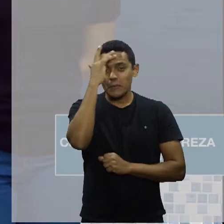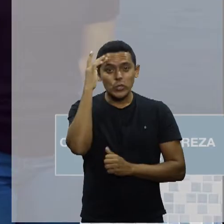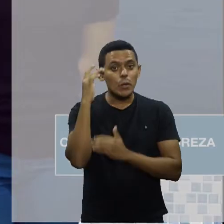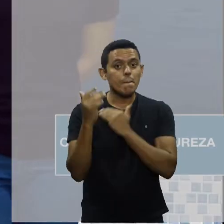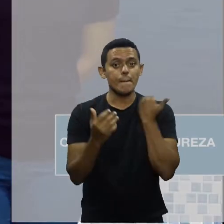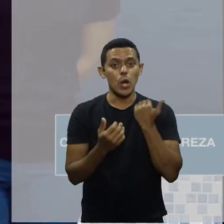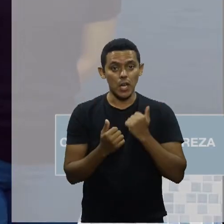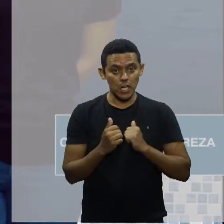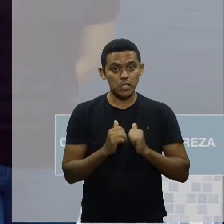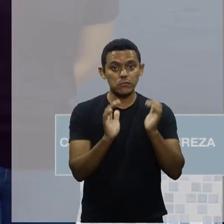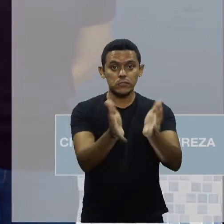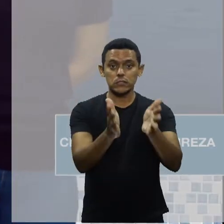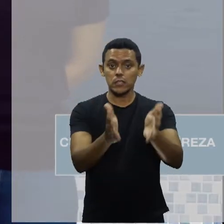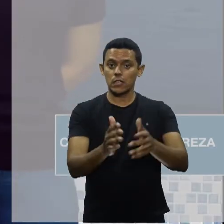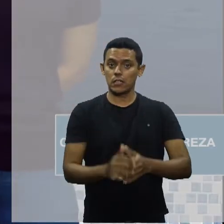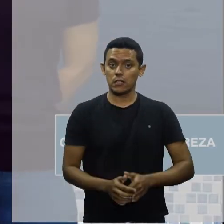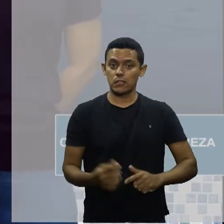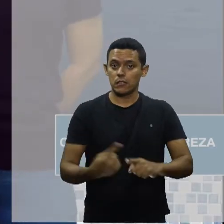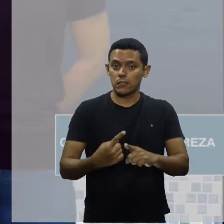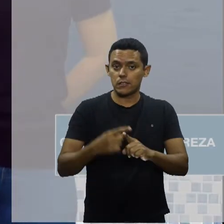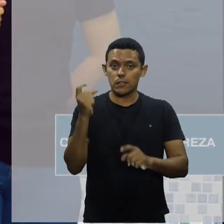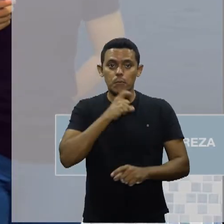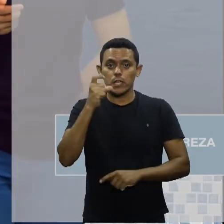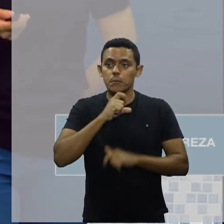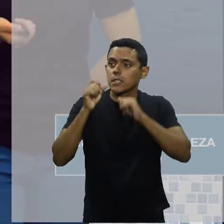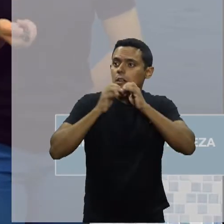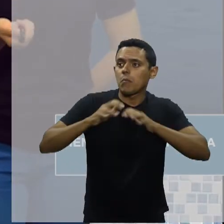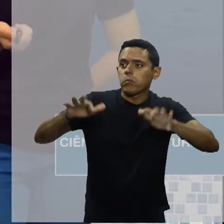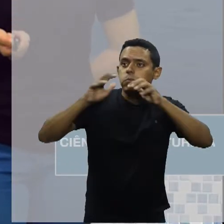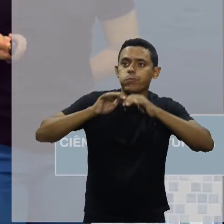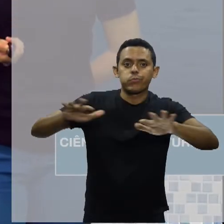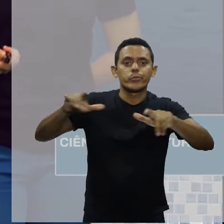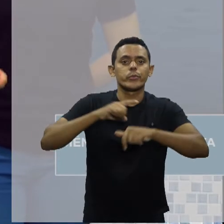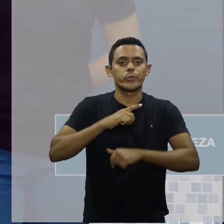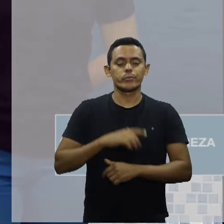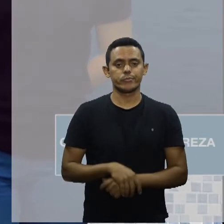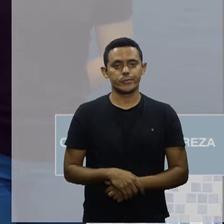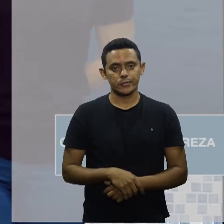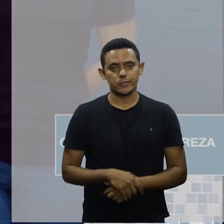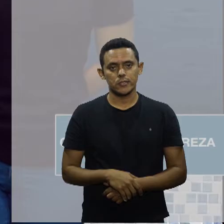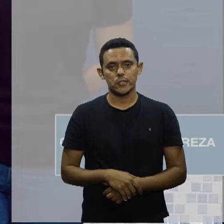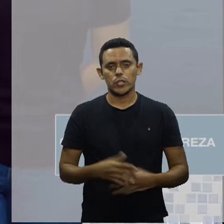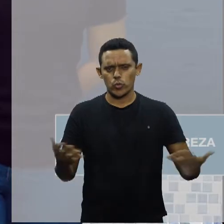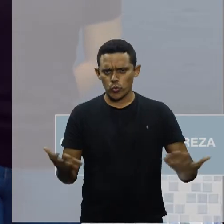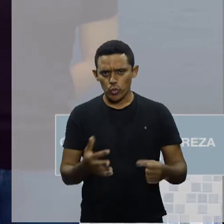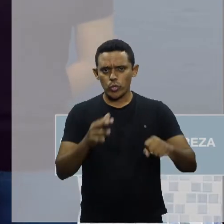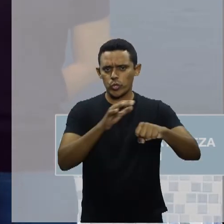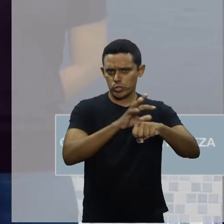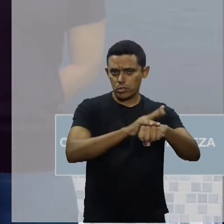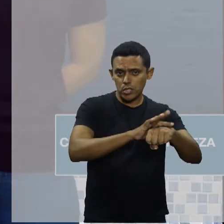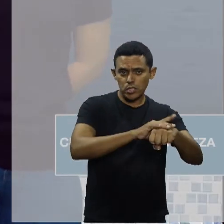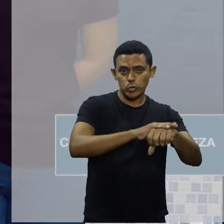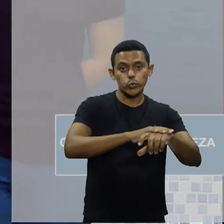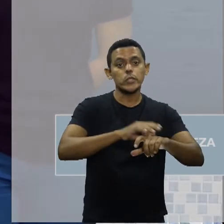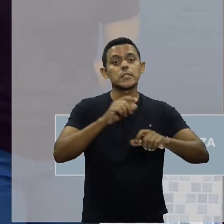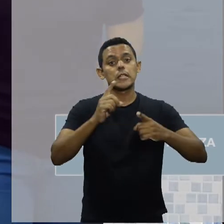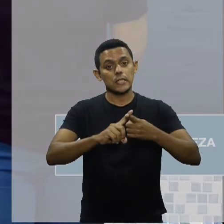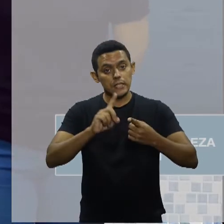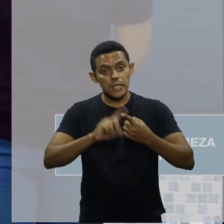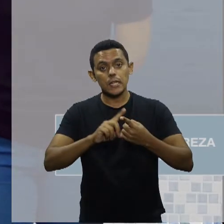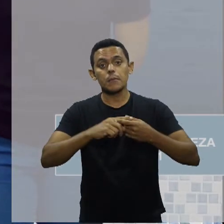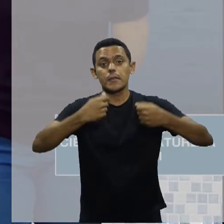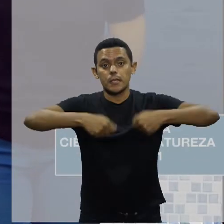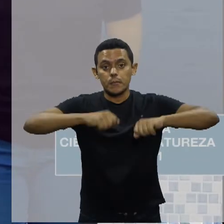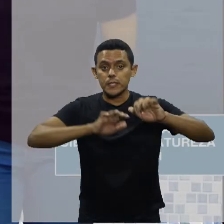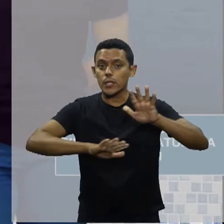morte de uma pessoa. E não é diferente com as notícias a respeito da saúde, tá certo? que muitas vezes a pessoa acredita